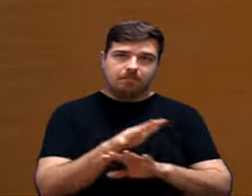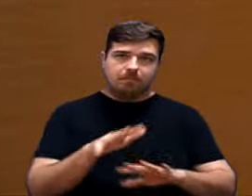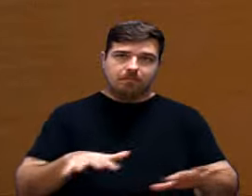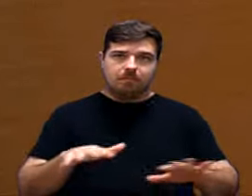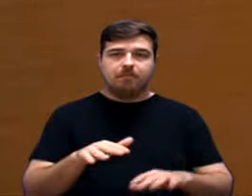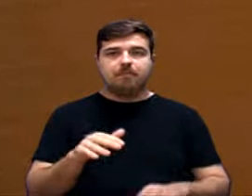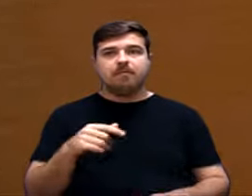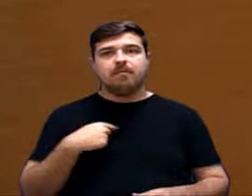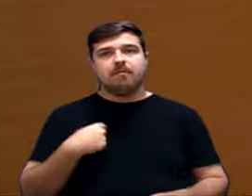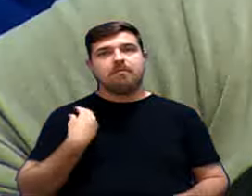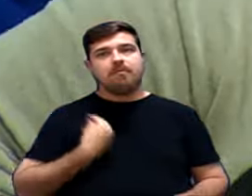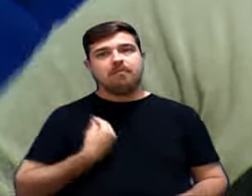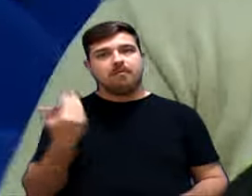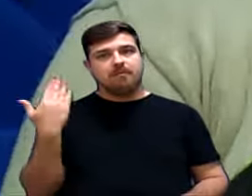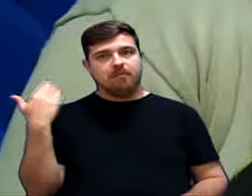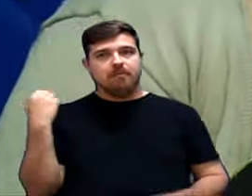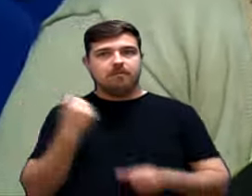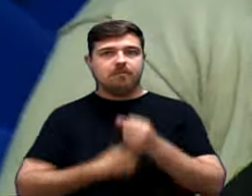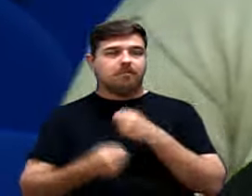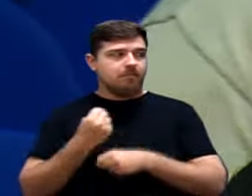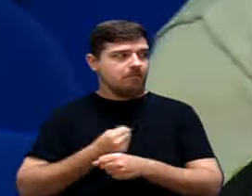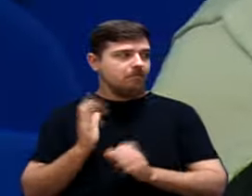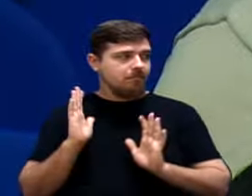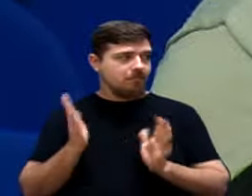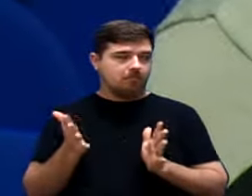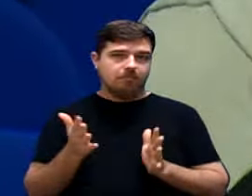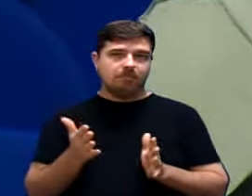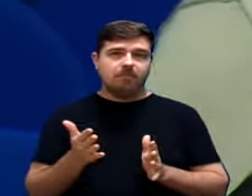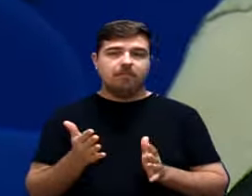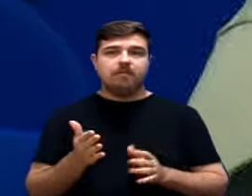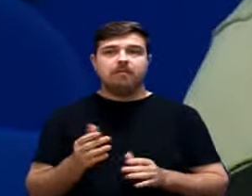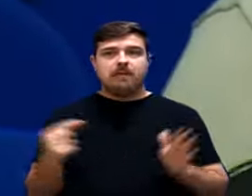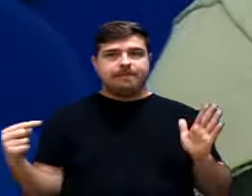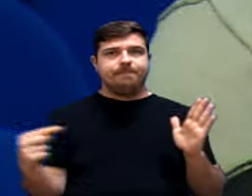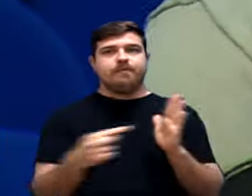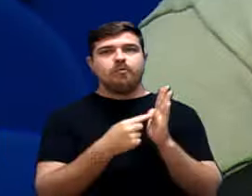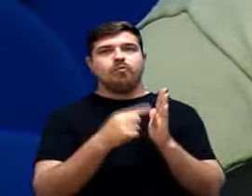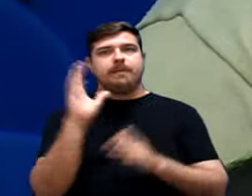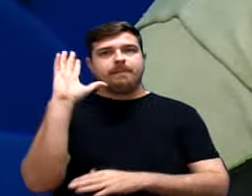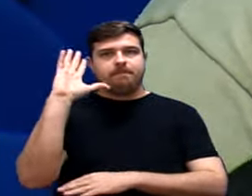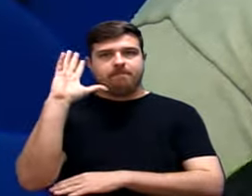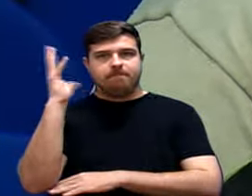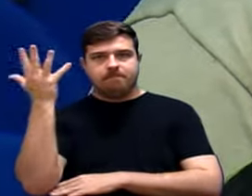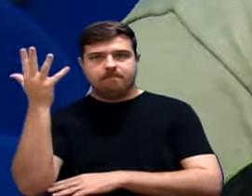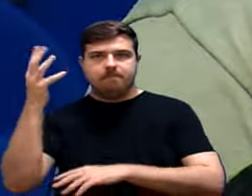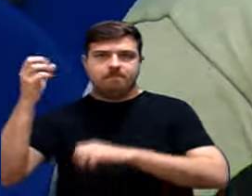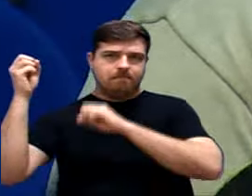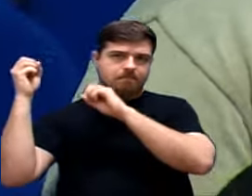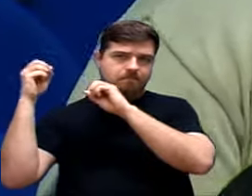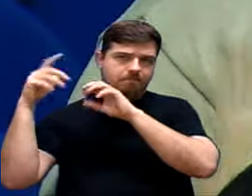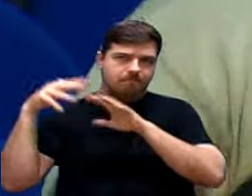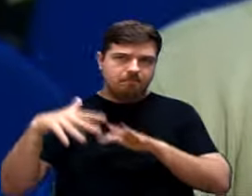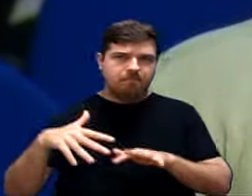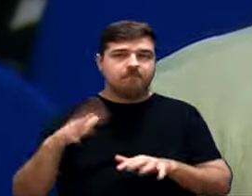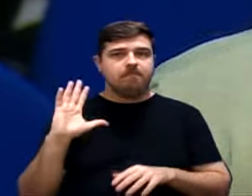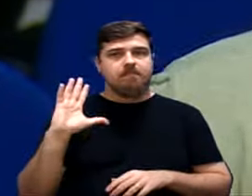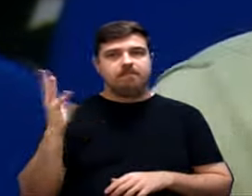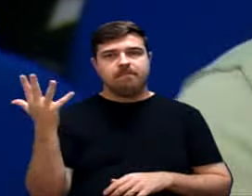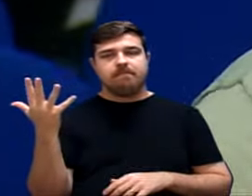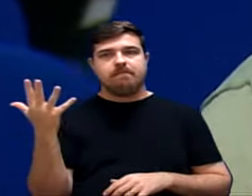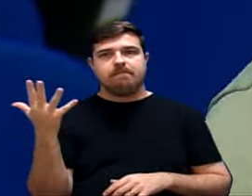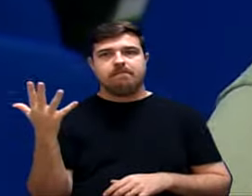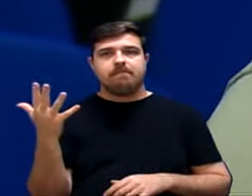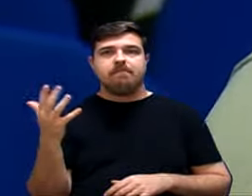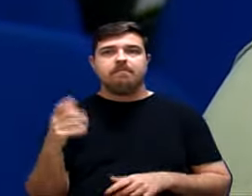estive aqui ano passado para denunciar um desastre ambiental que está acontecendo na Zona Sul Eu tenho certeza que deve acontecer em